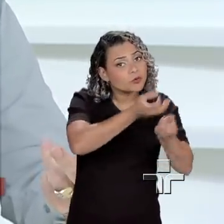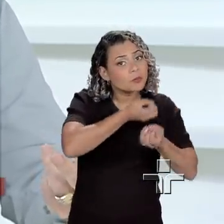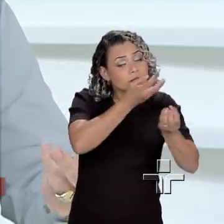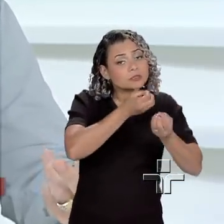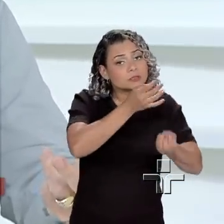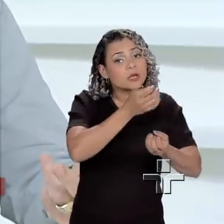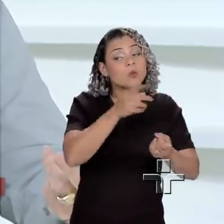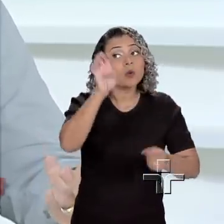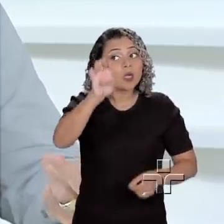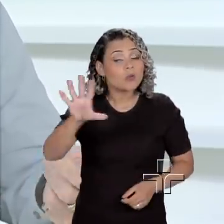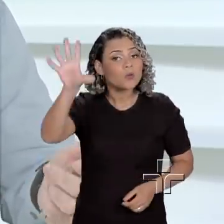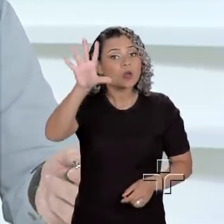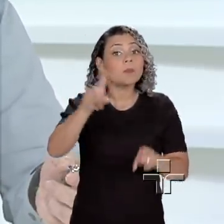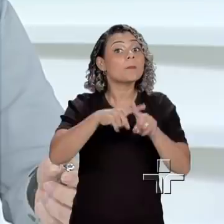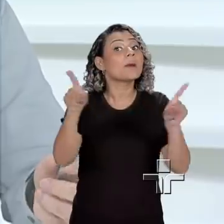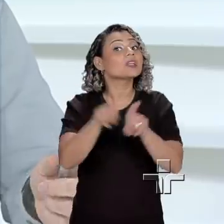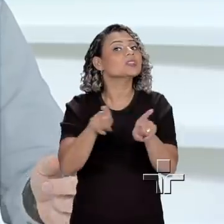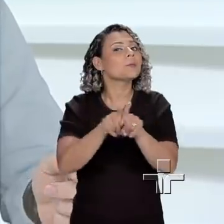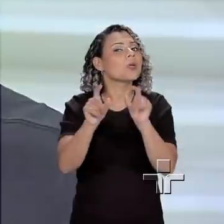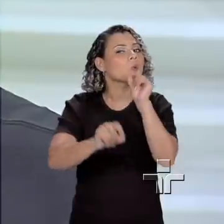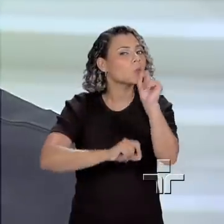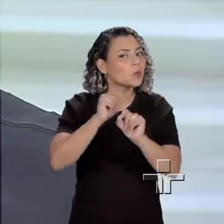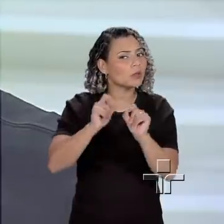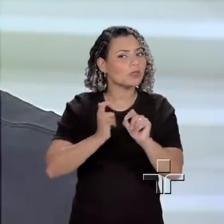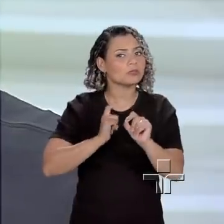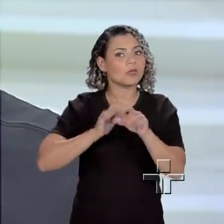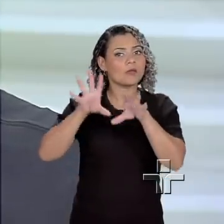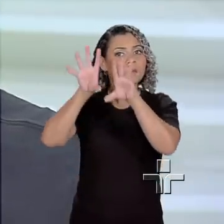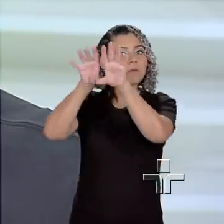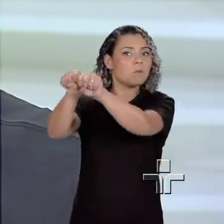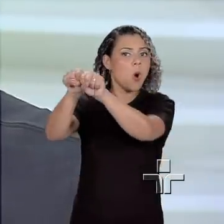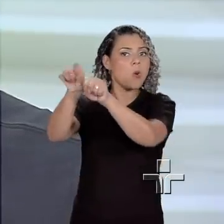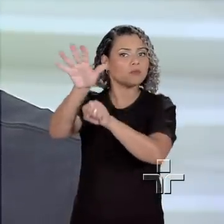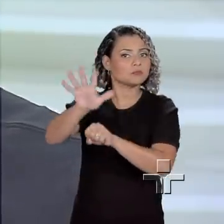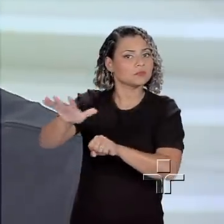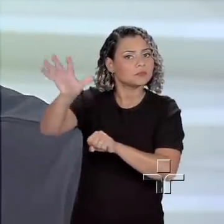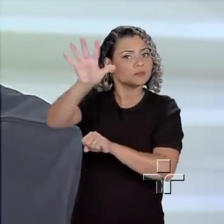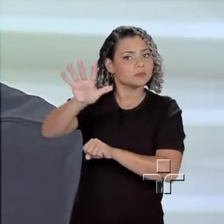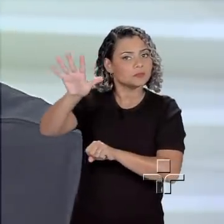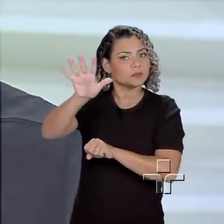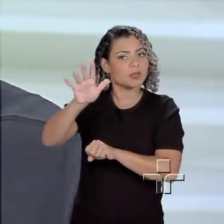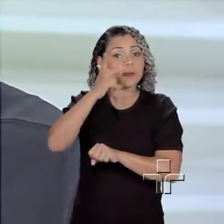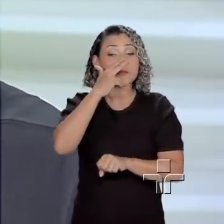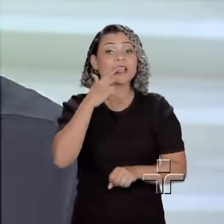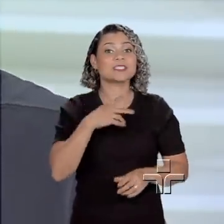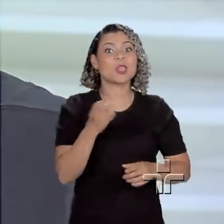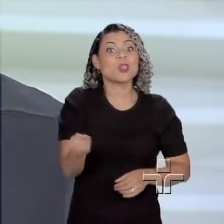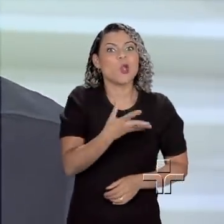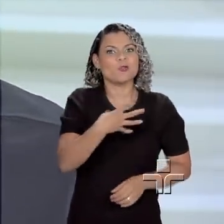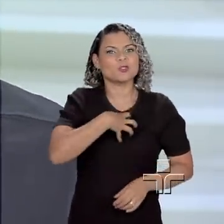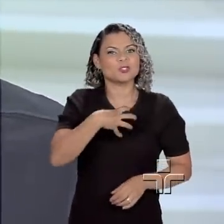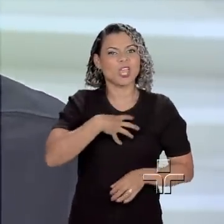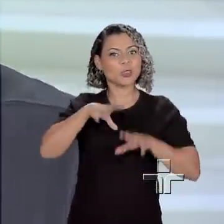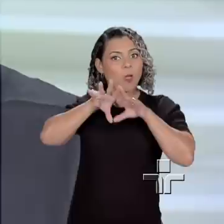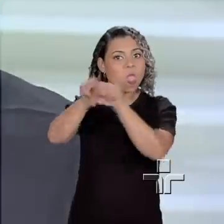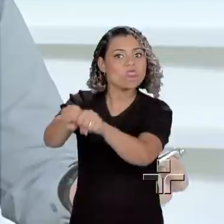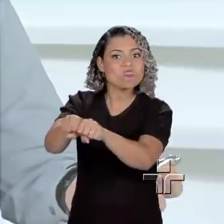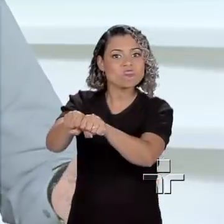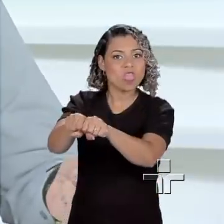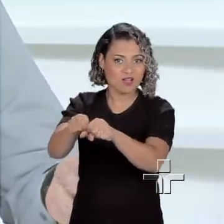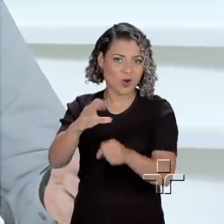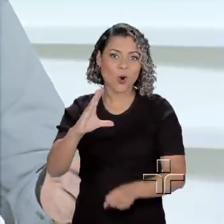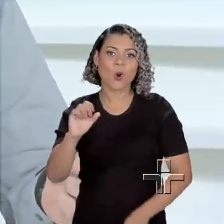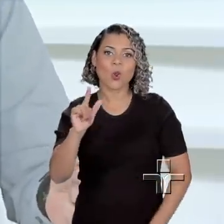mas estica seus braços extraterritorialmente. Exato. Isso, um novo colonialismo digital. Isso pode ser